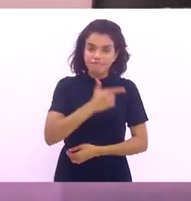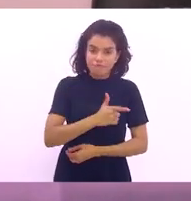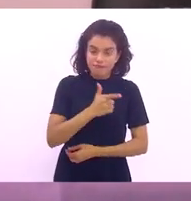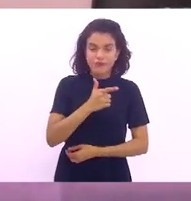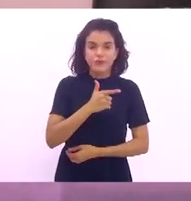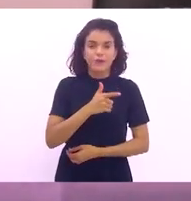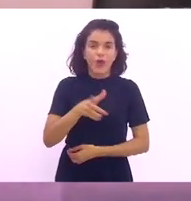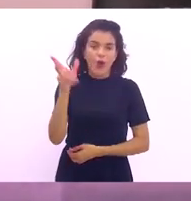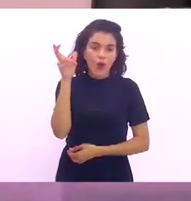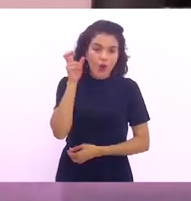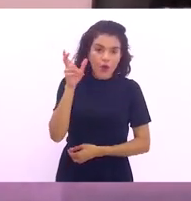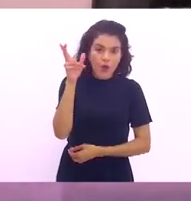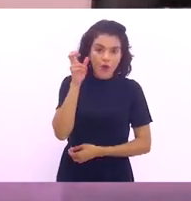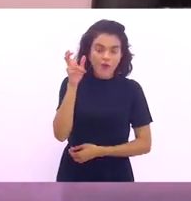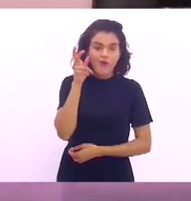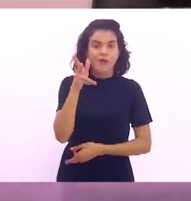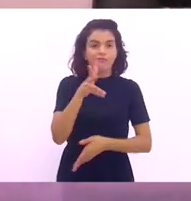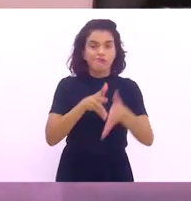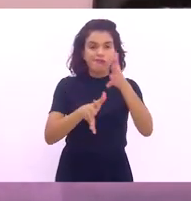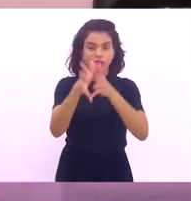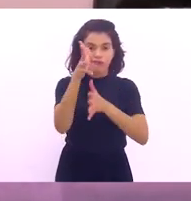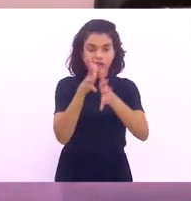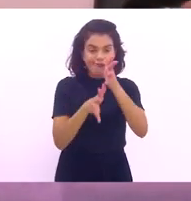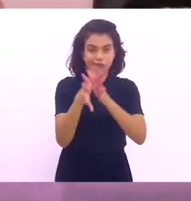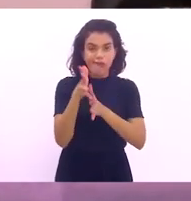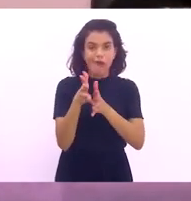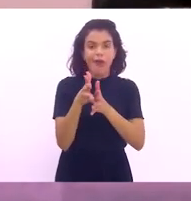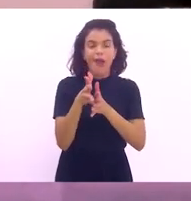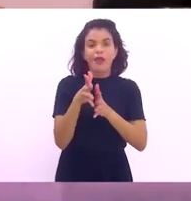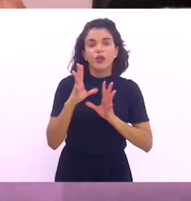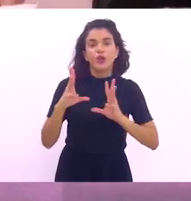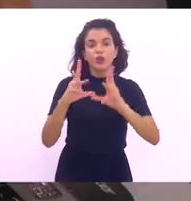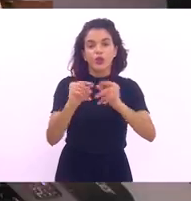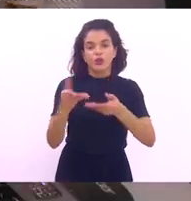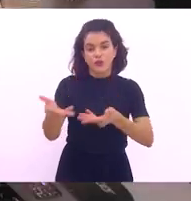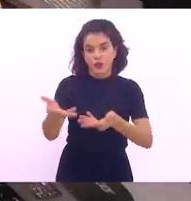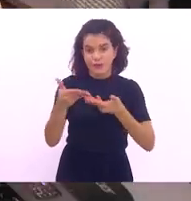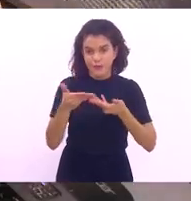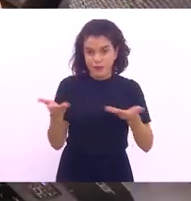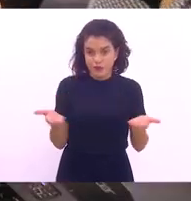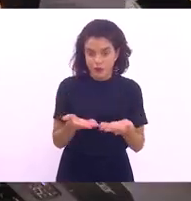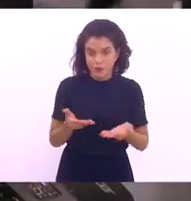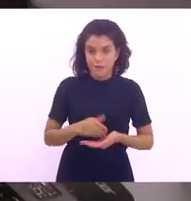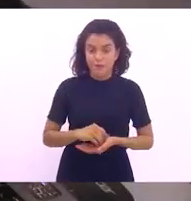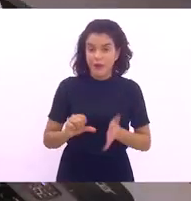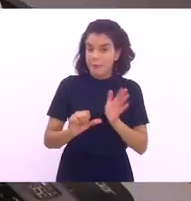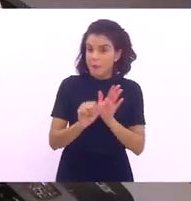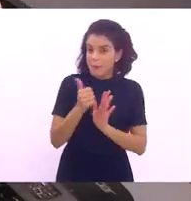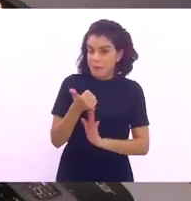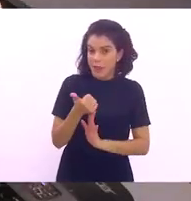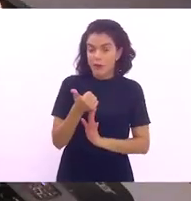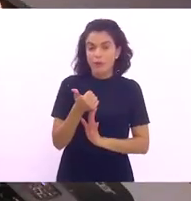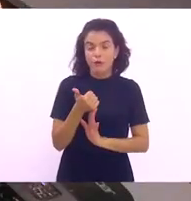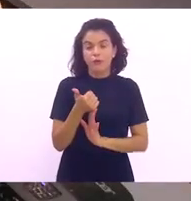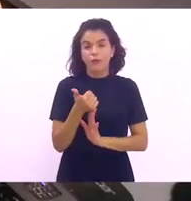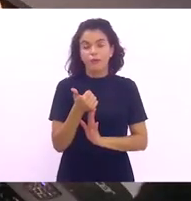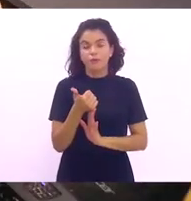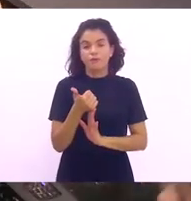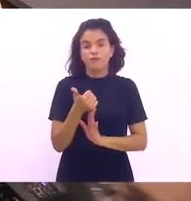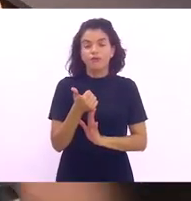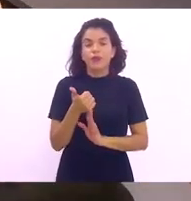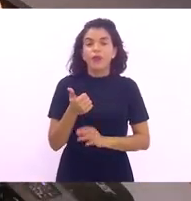ouvir a mesa de convidadas da manhã de hoje em primeiro lugar desejar um